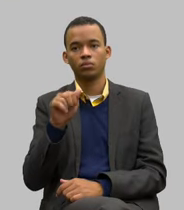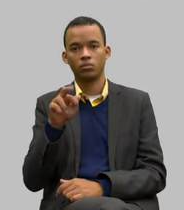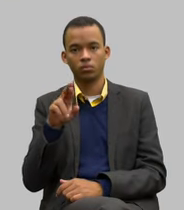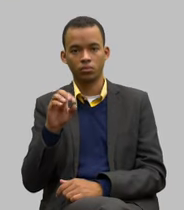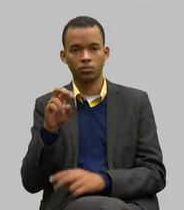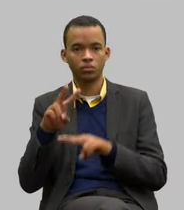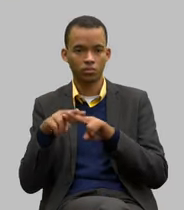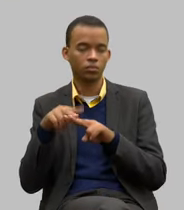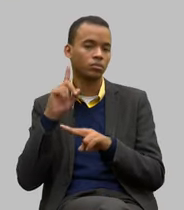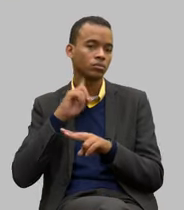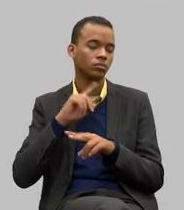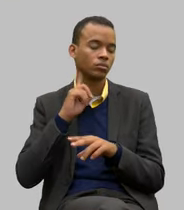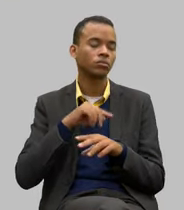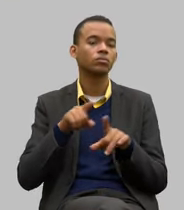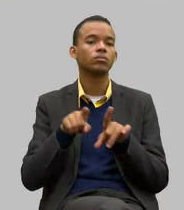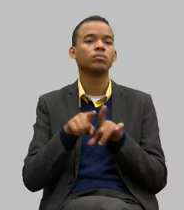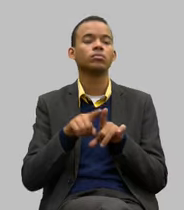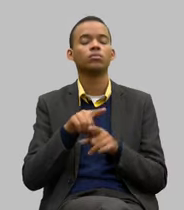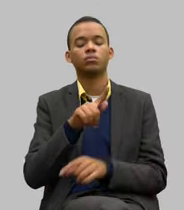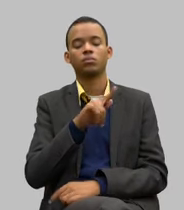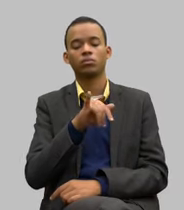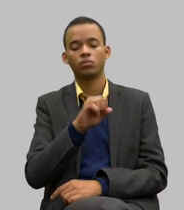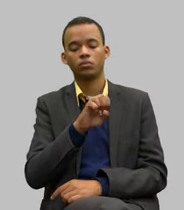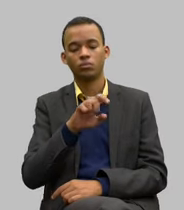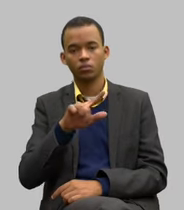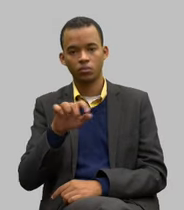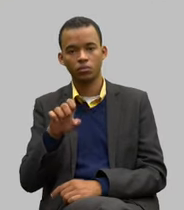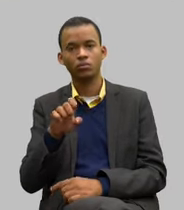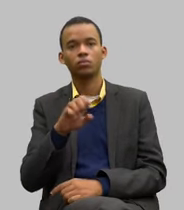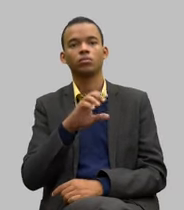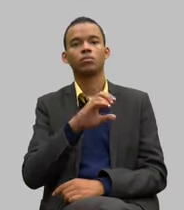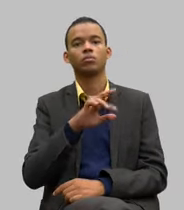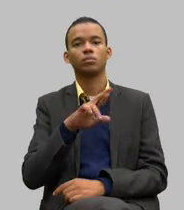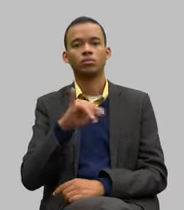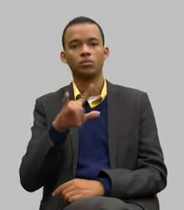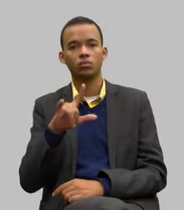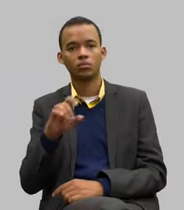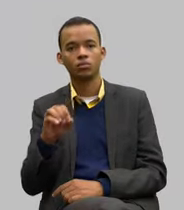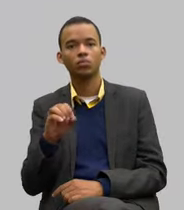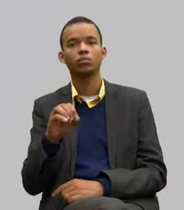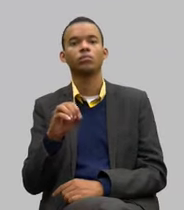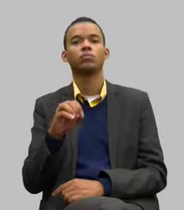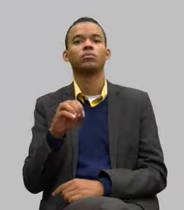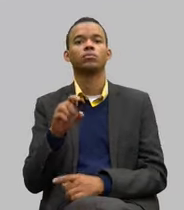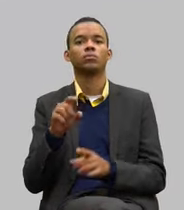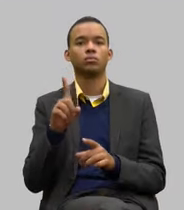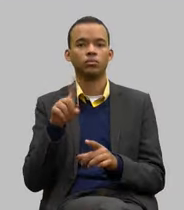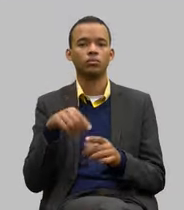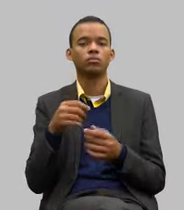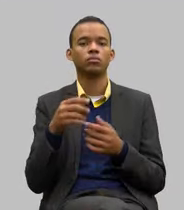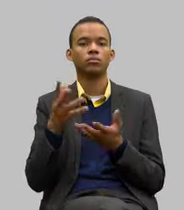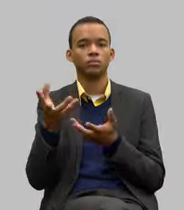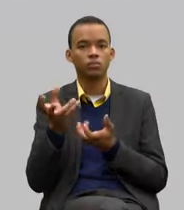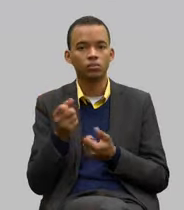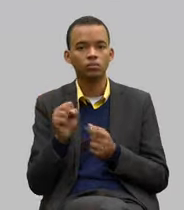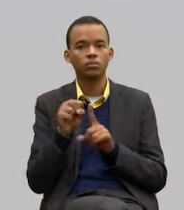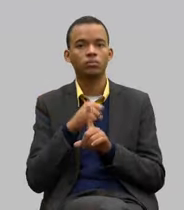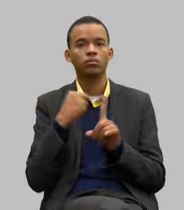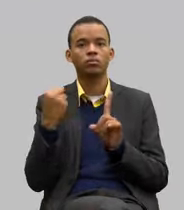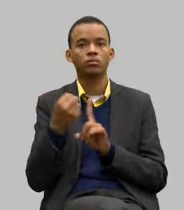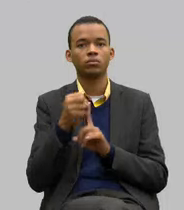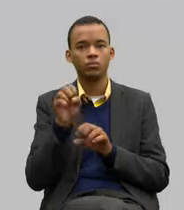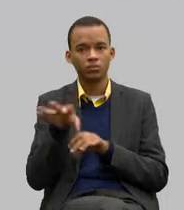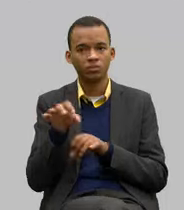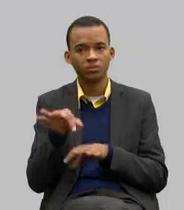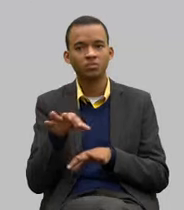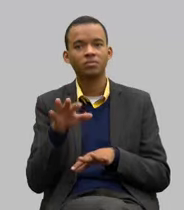G da Silva Cirilo subsecretária subsecretaria de atendimento sócio educativo da secretaria que de vez em quando est